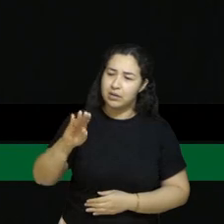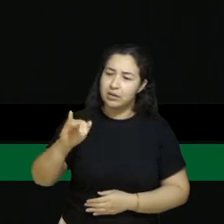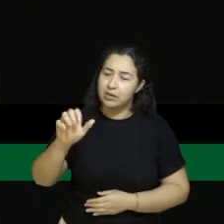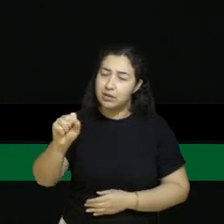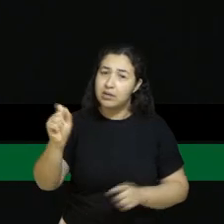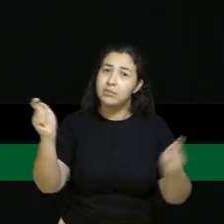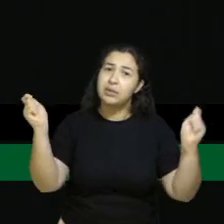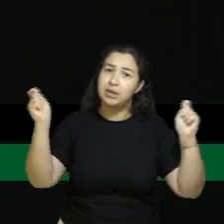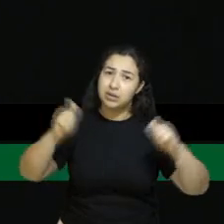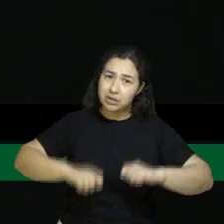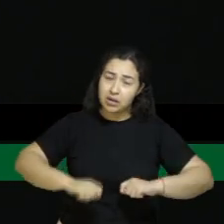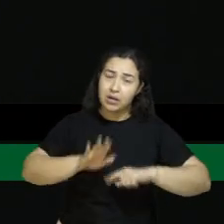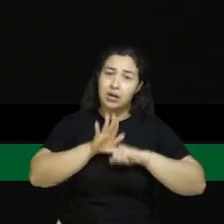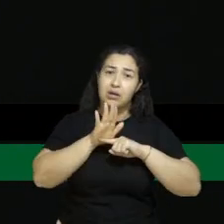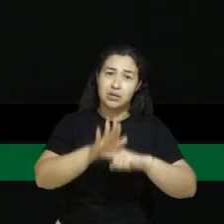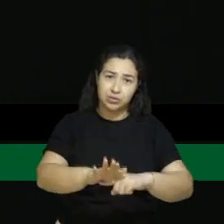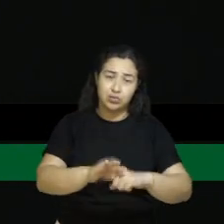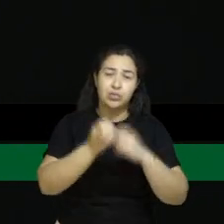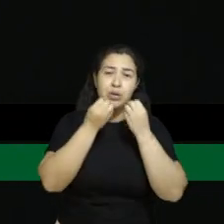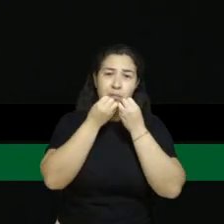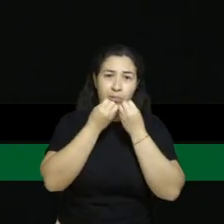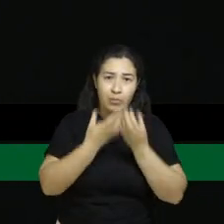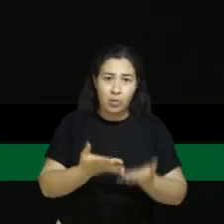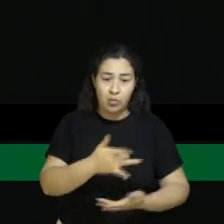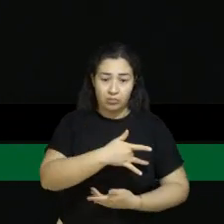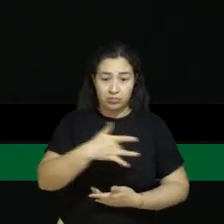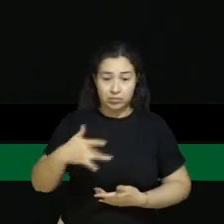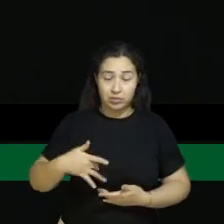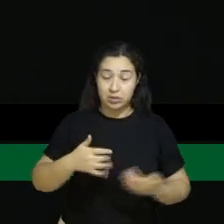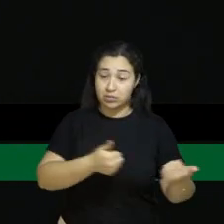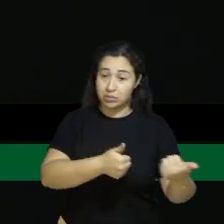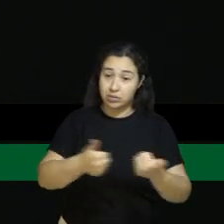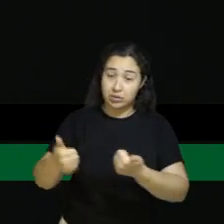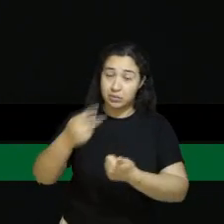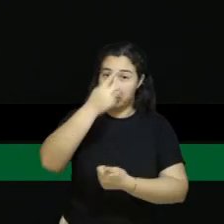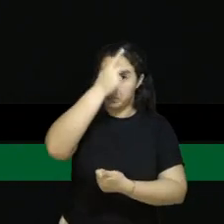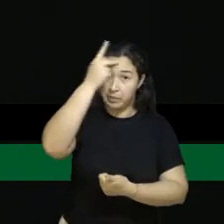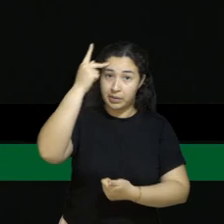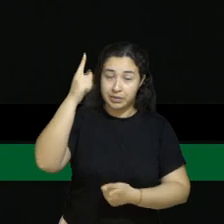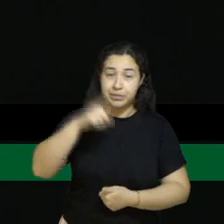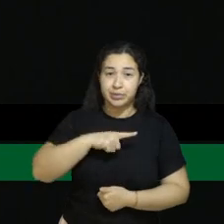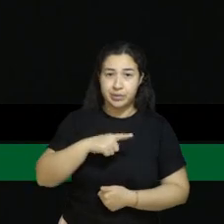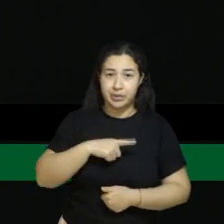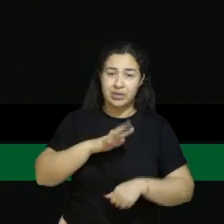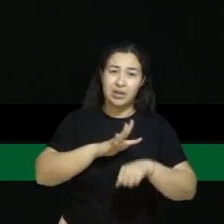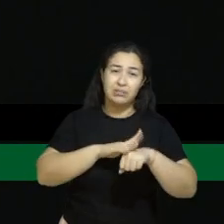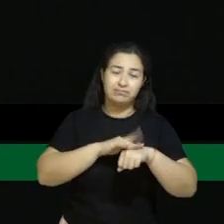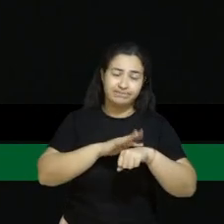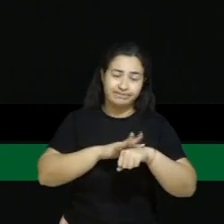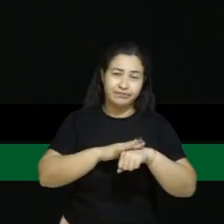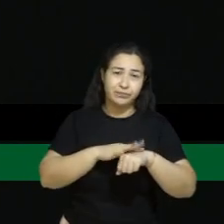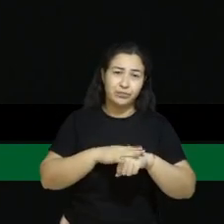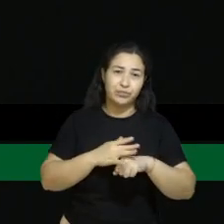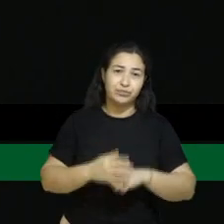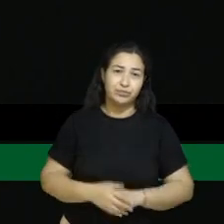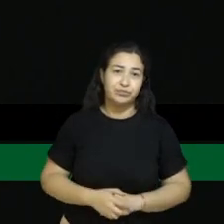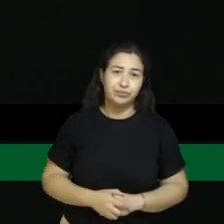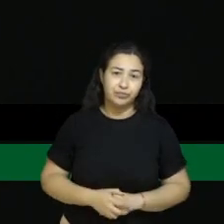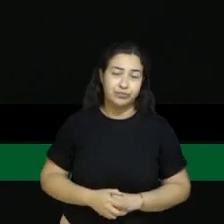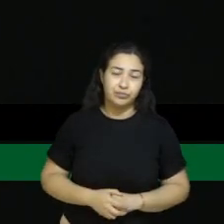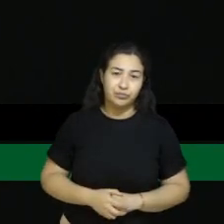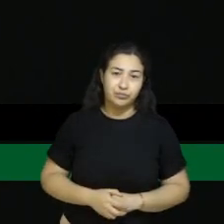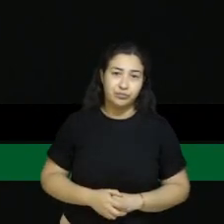impactar positivamente no tratamento de pacientes que têm estas patologias mencionadas aqui por mim